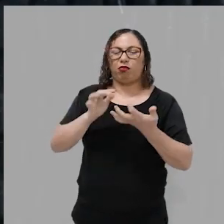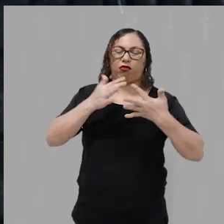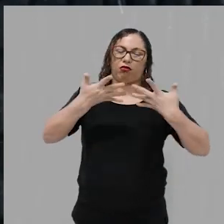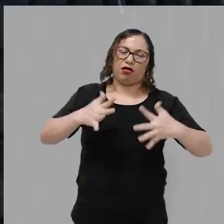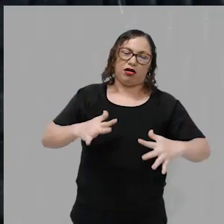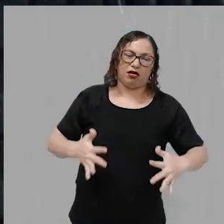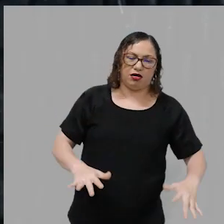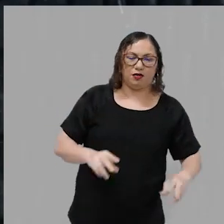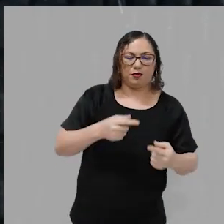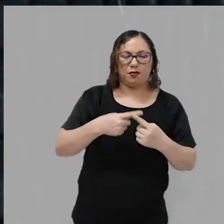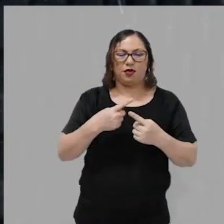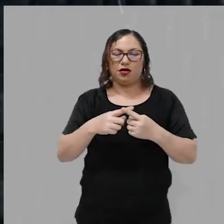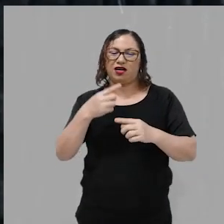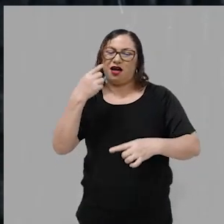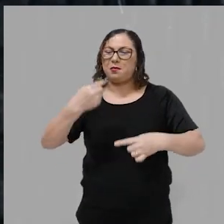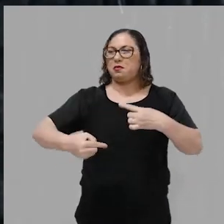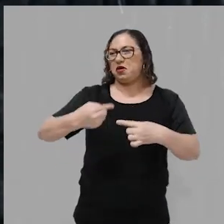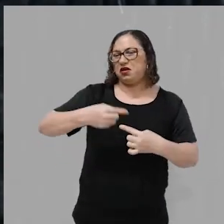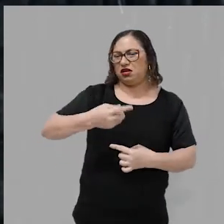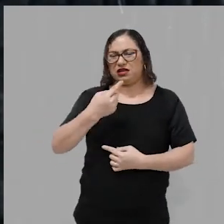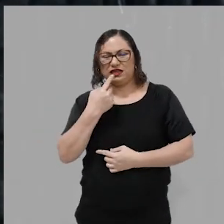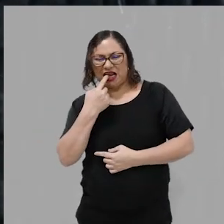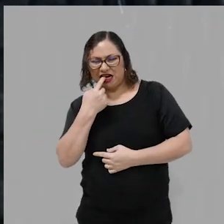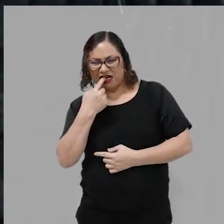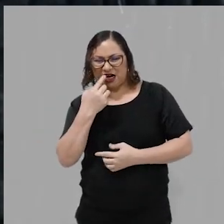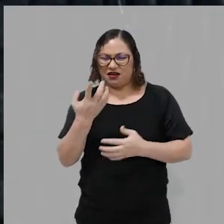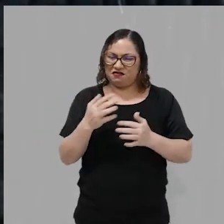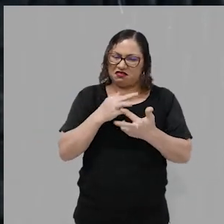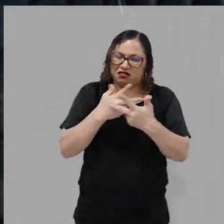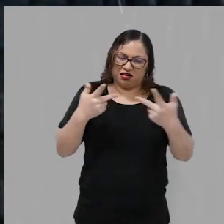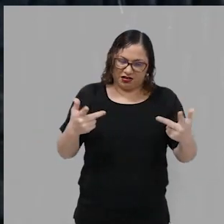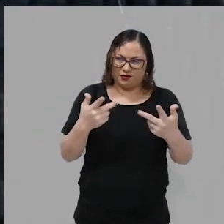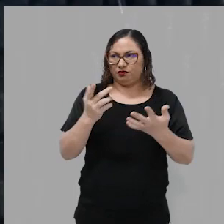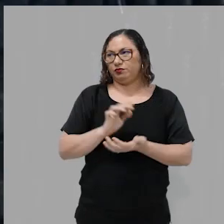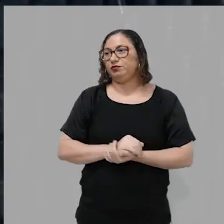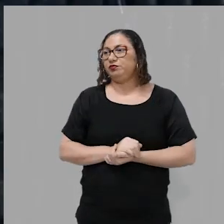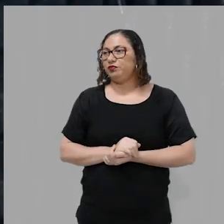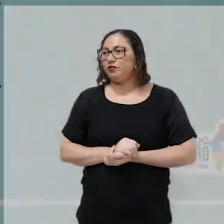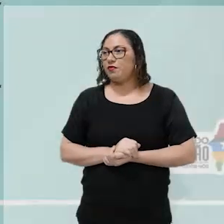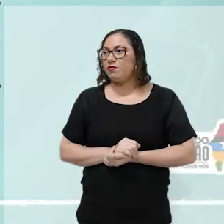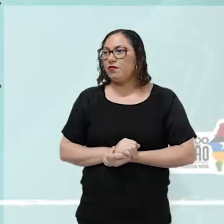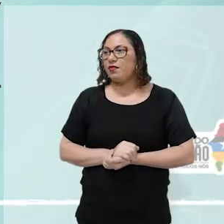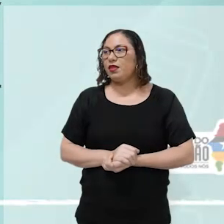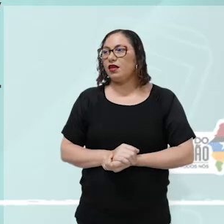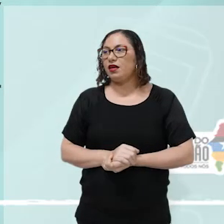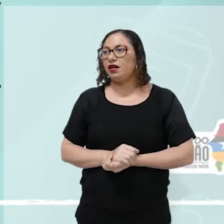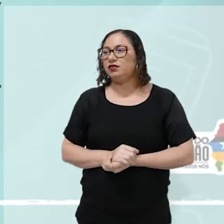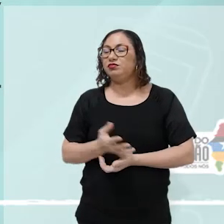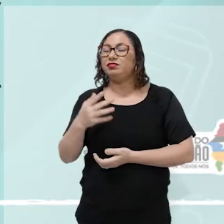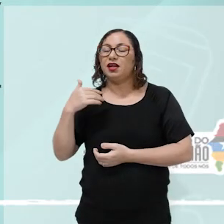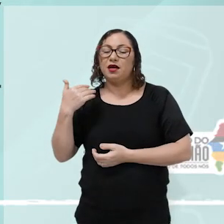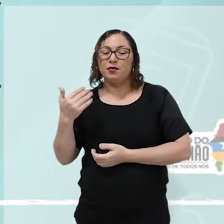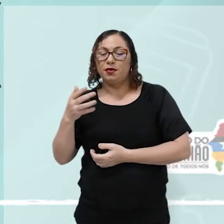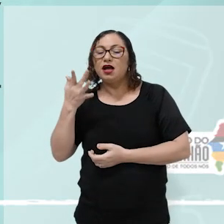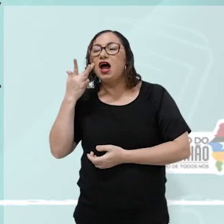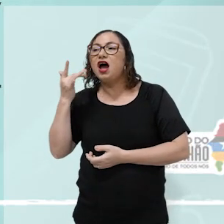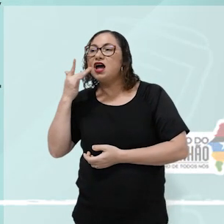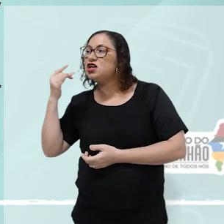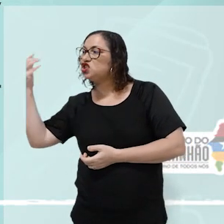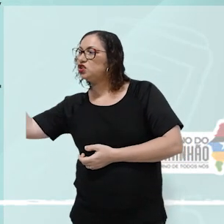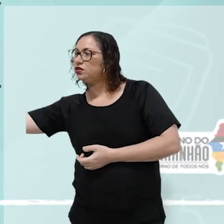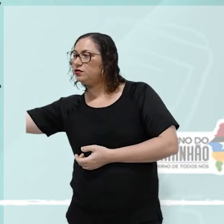decadência, porque política, inveja, aconteceu muita coisa. Vamos lá. Para que esses artistas viessem, tem gente